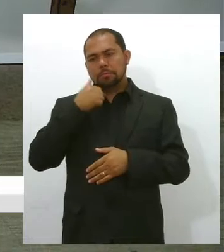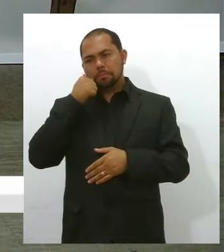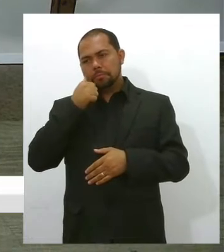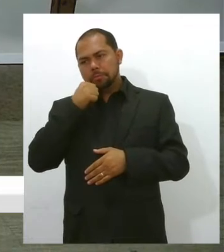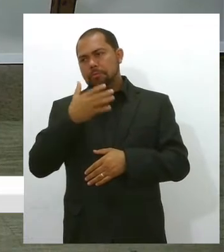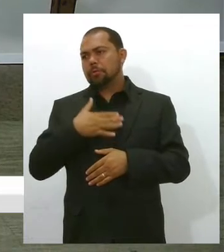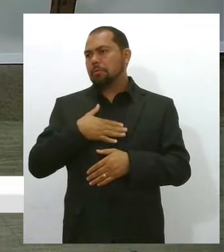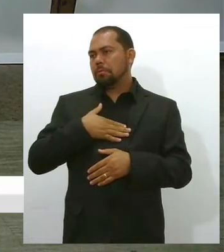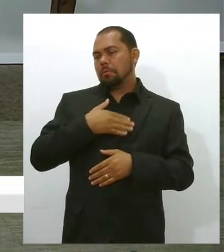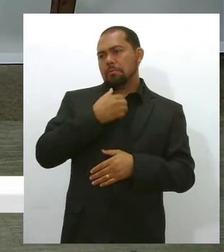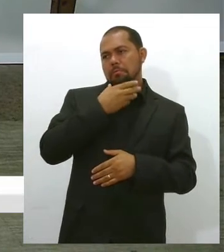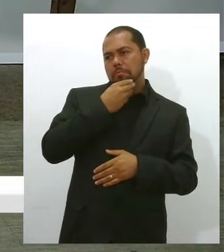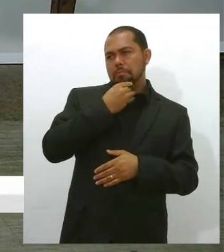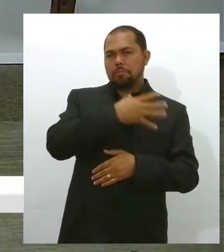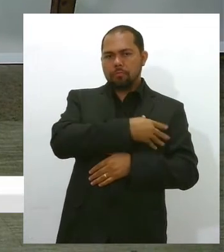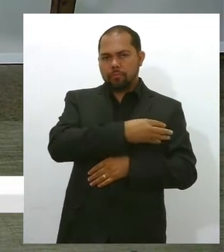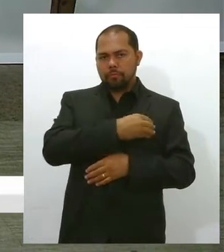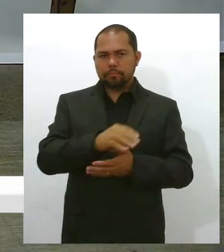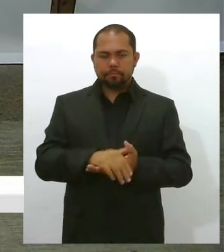tiveram?